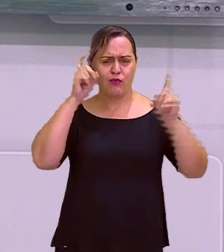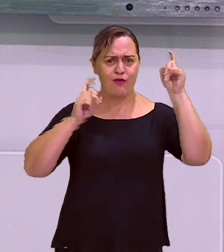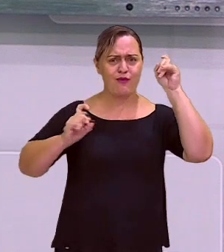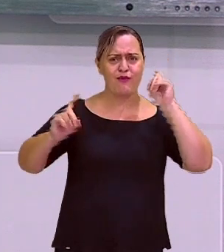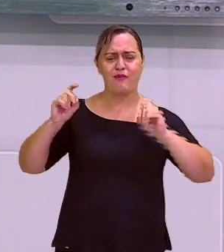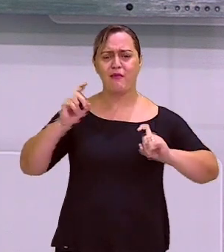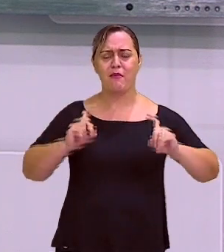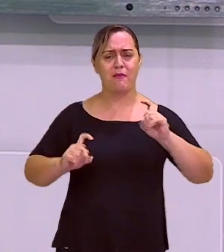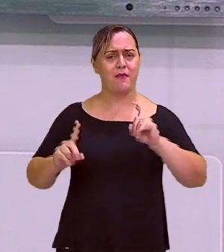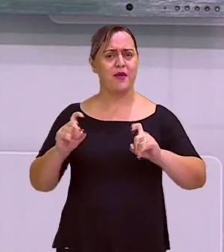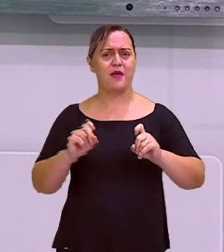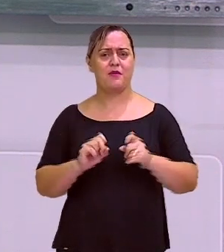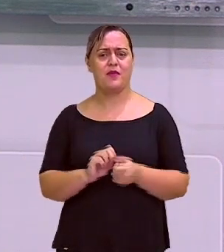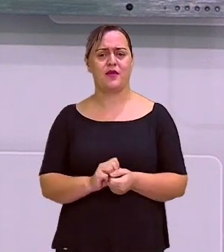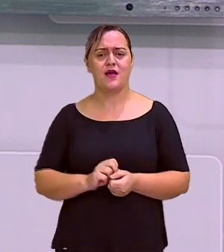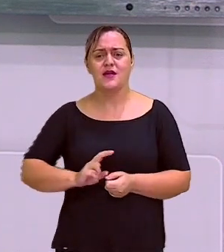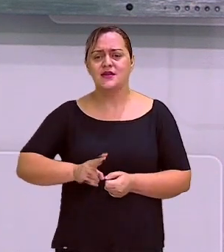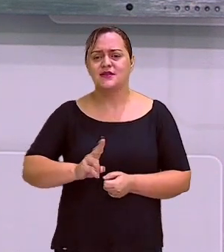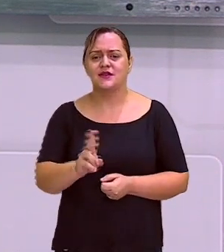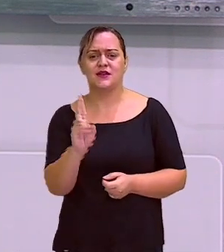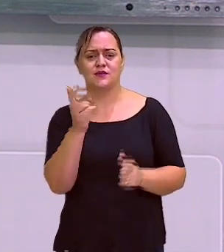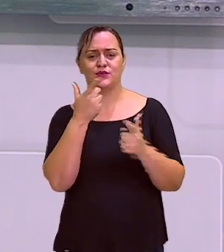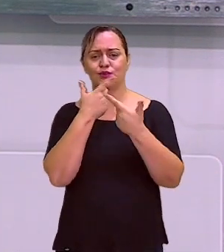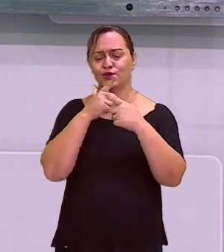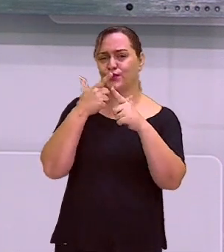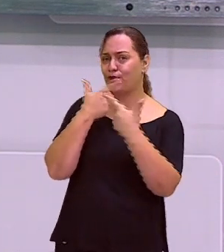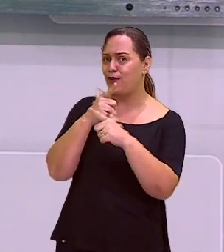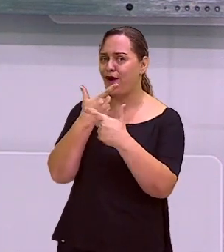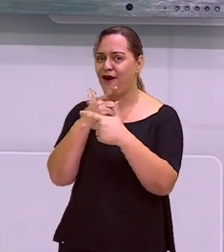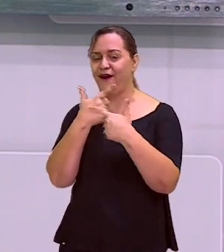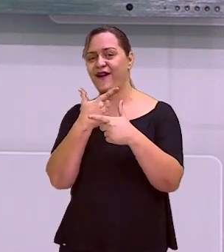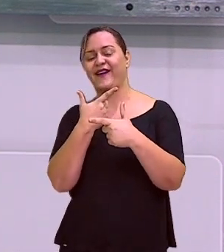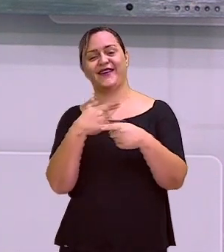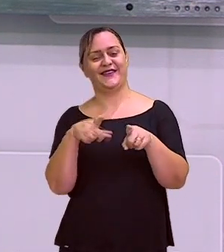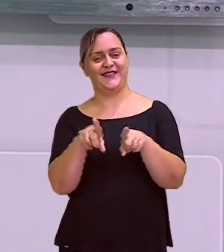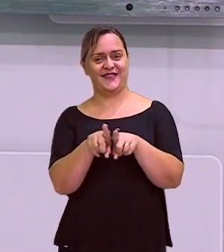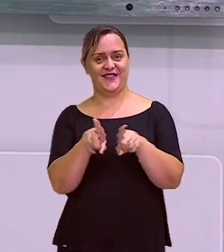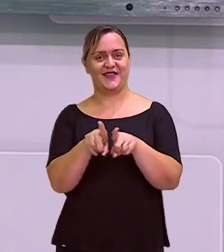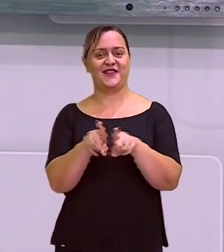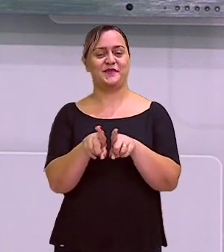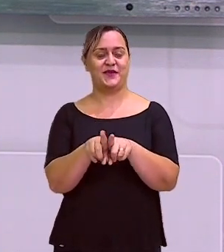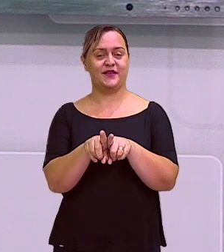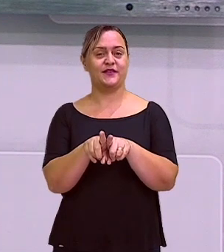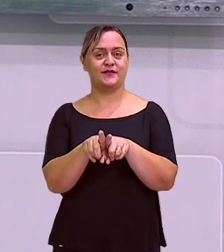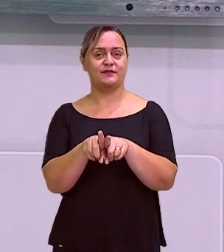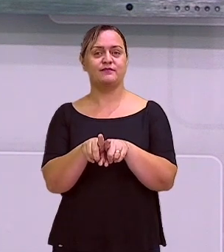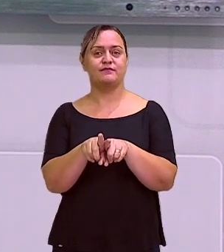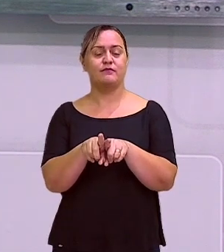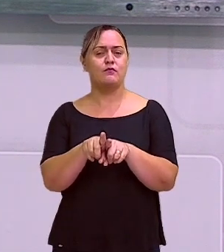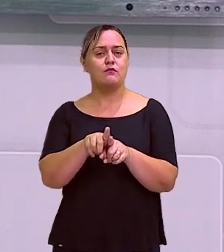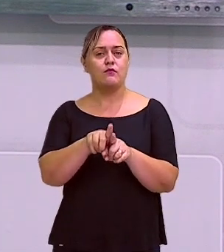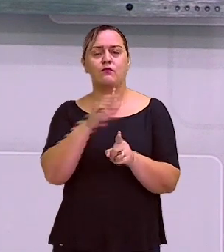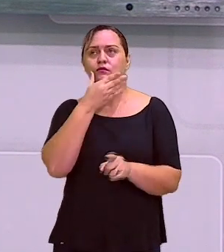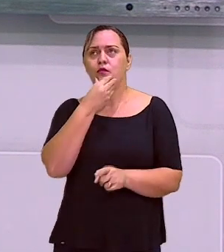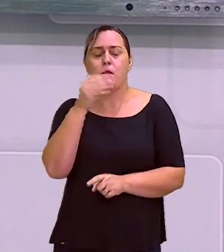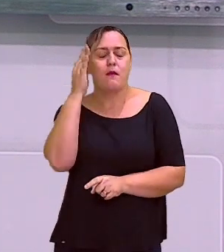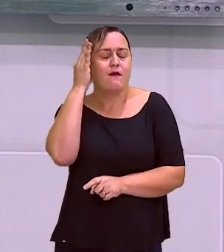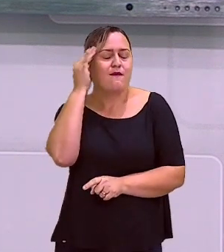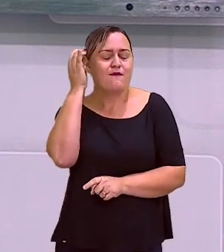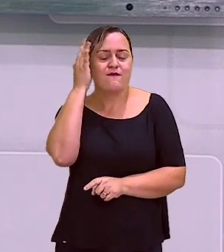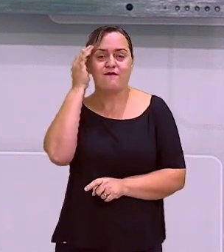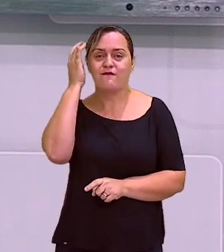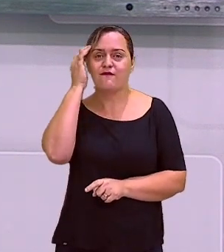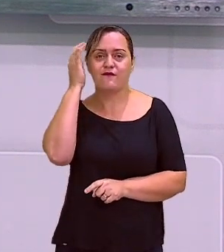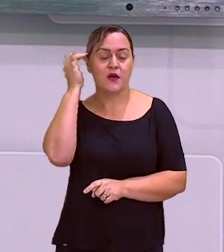prestou atenção? O cinema era o quê? Mudo. Ele era americano. Então, foi o grande auge do cinema. Ele